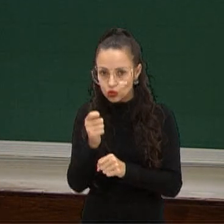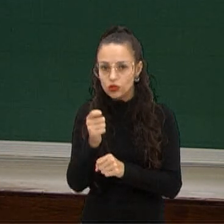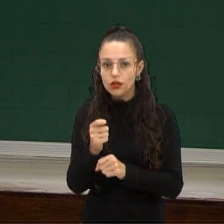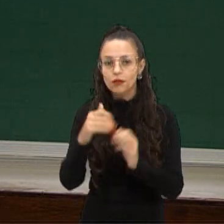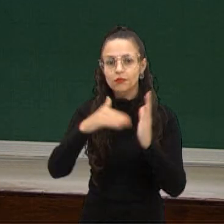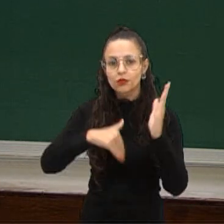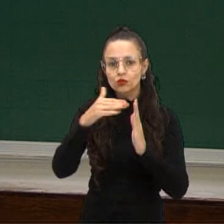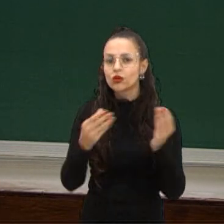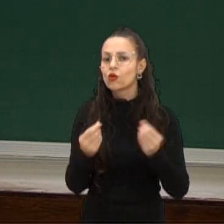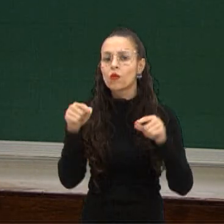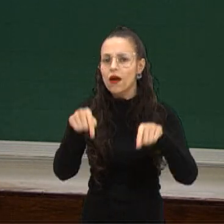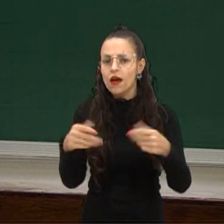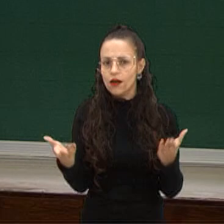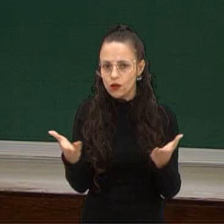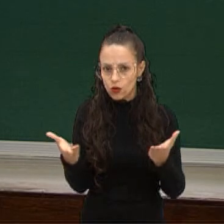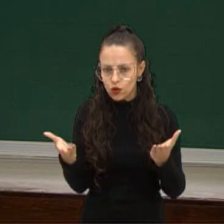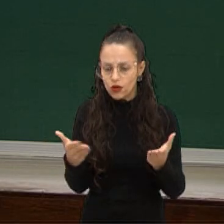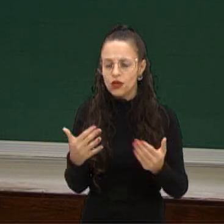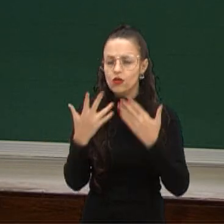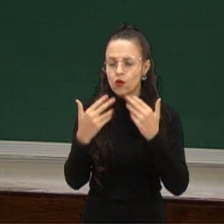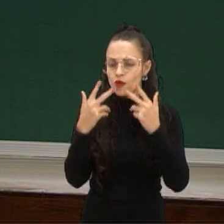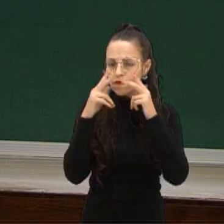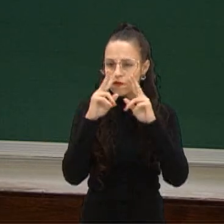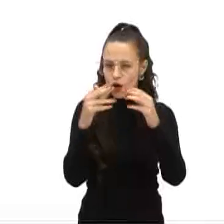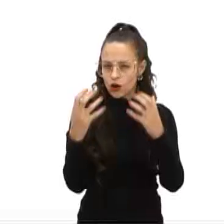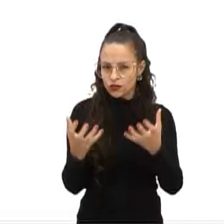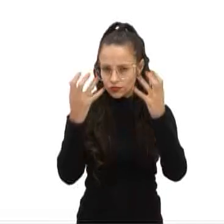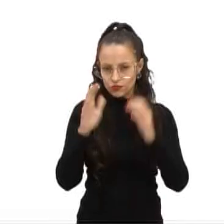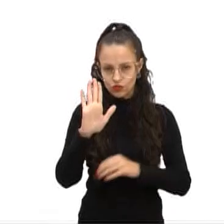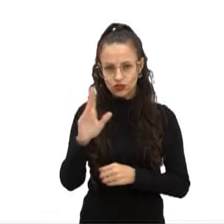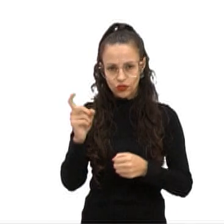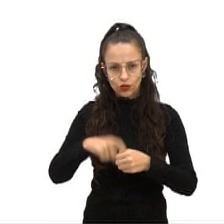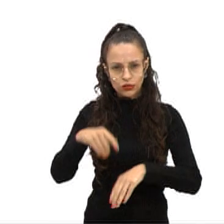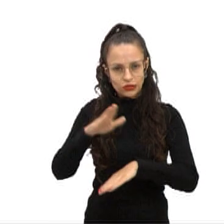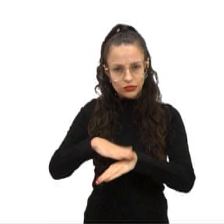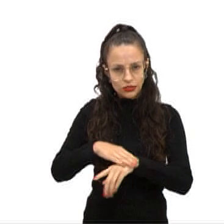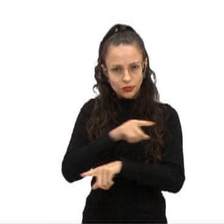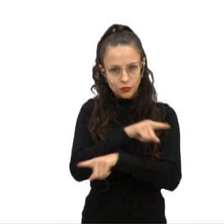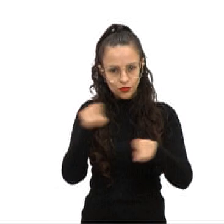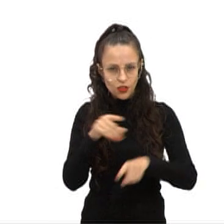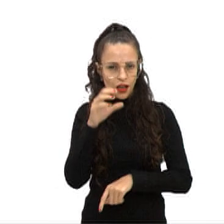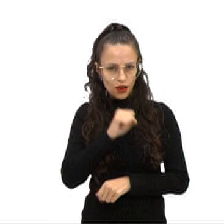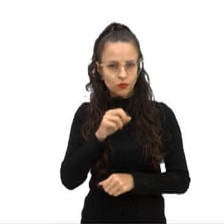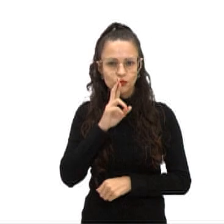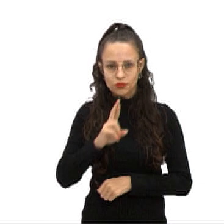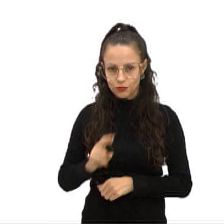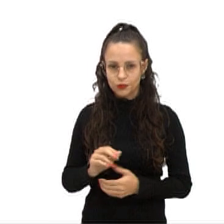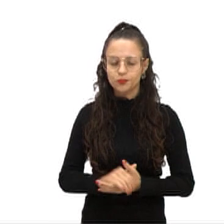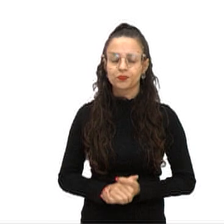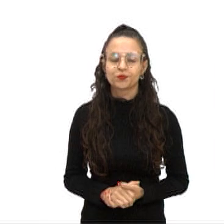a pintura. Como é que é essa agora? Né? Das cores fortes, tudo. A gente já volta. Tempinho bem rapidinho para você fazer.